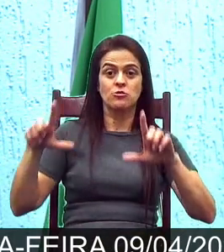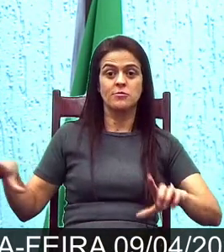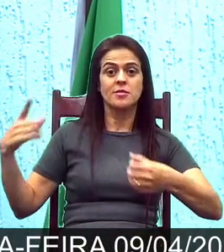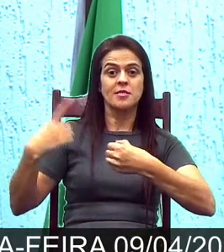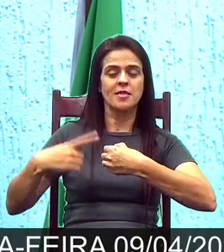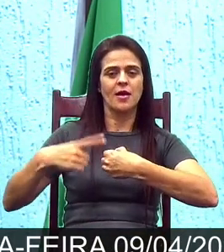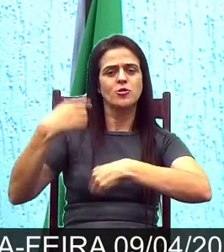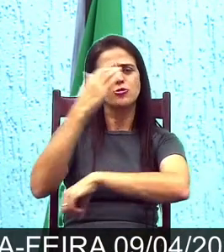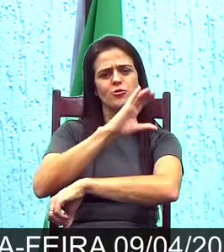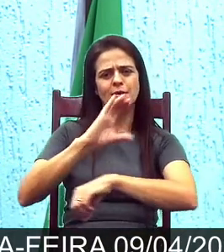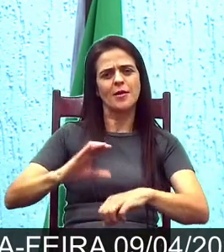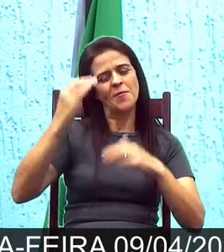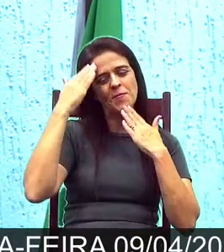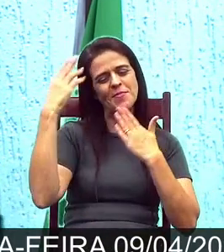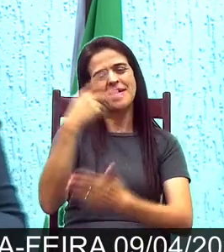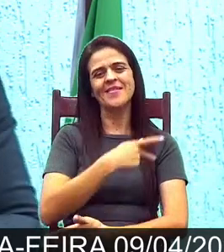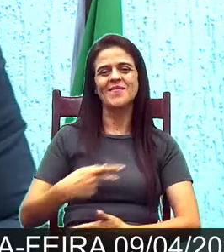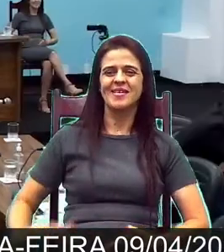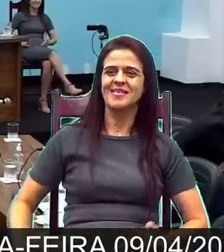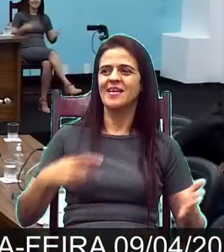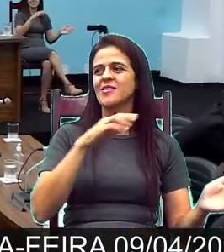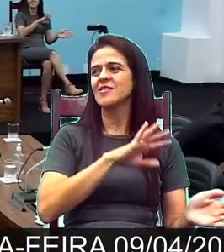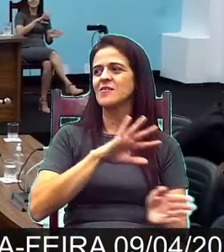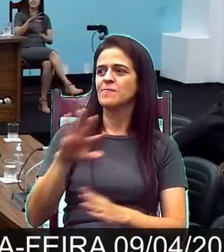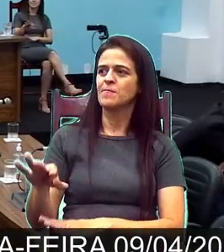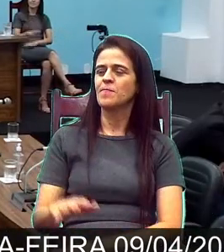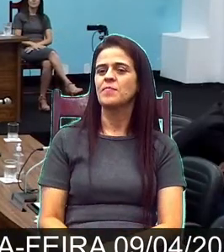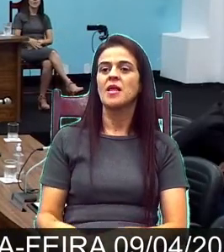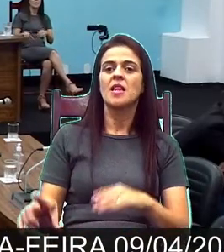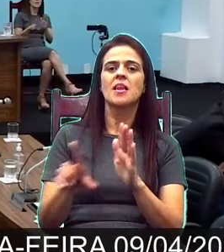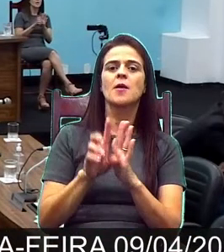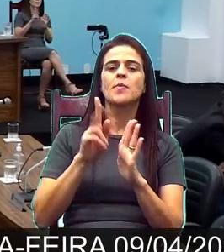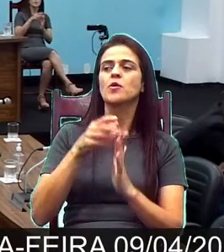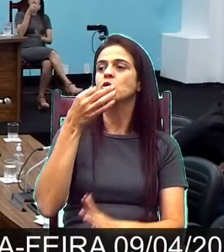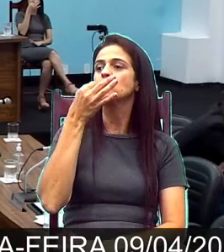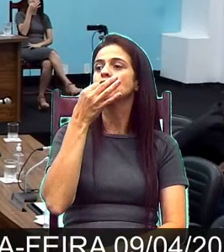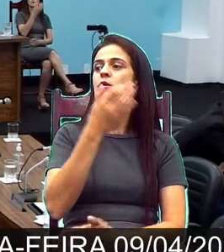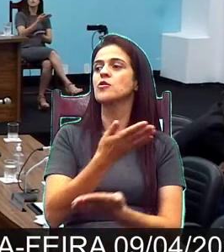de Catalão. Muito obrigado, senhor presidente. Projeto em discussão.